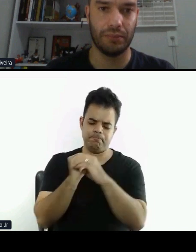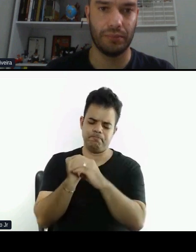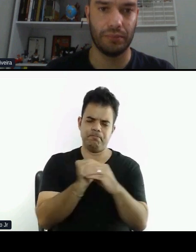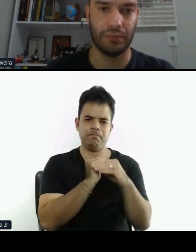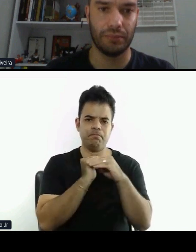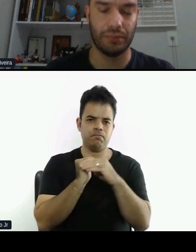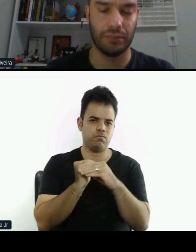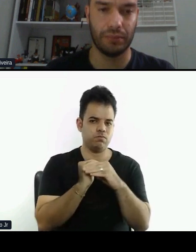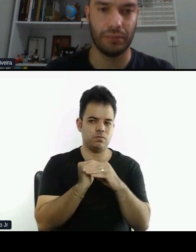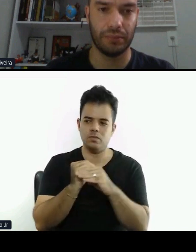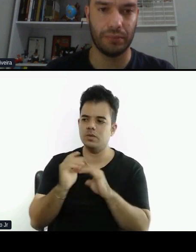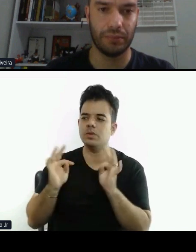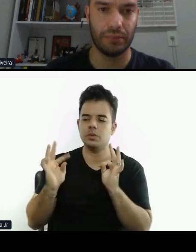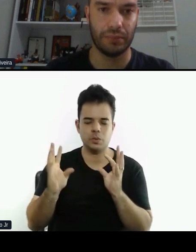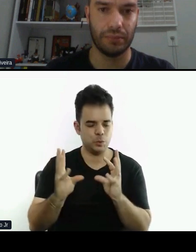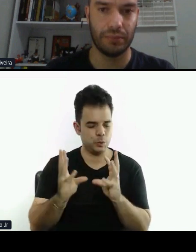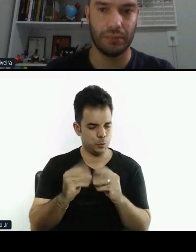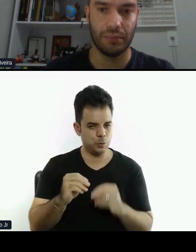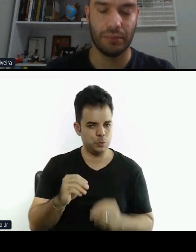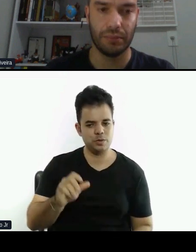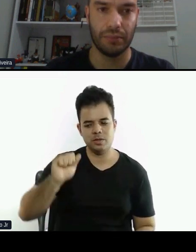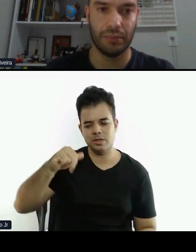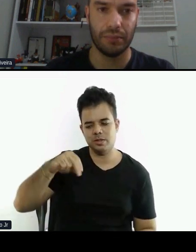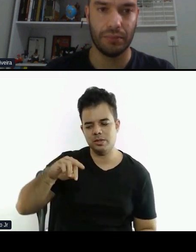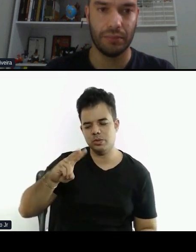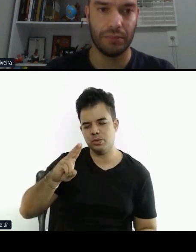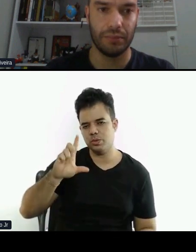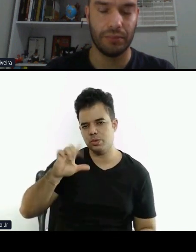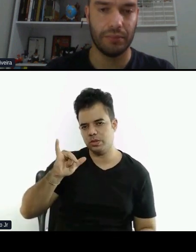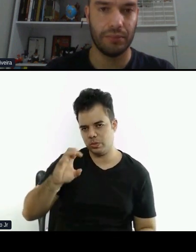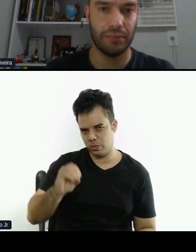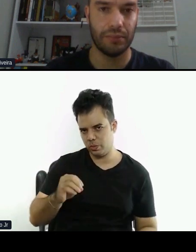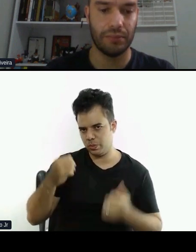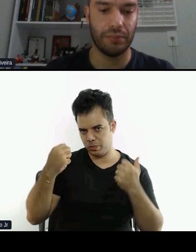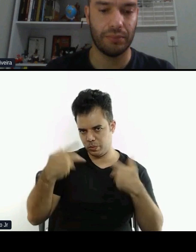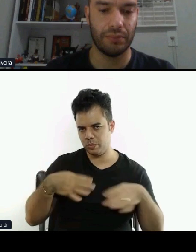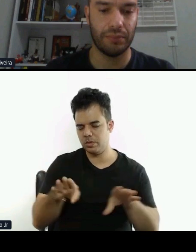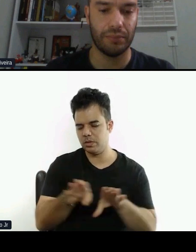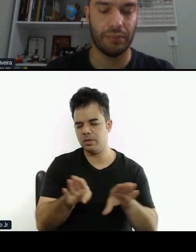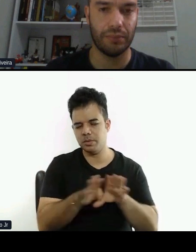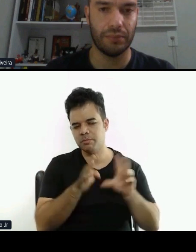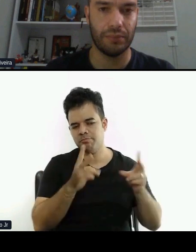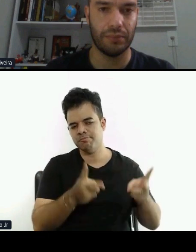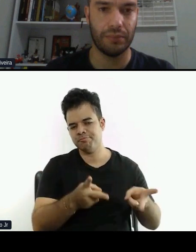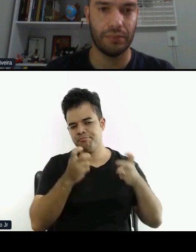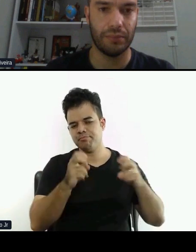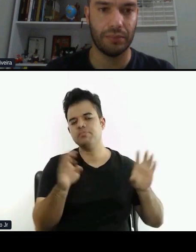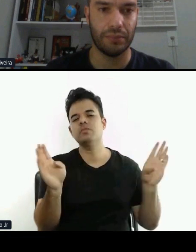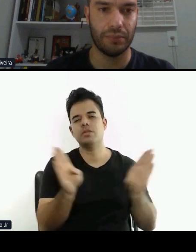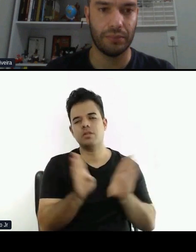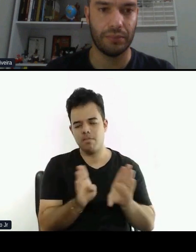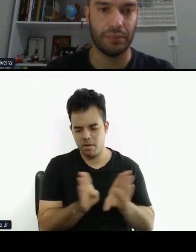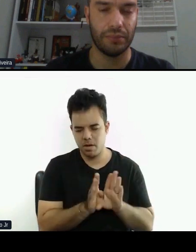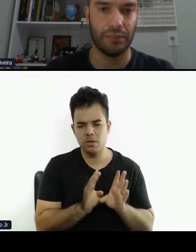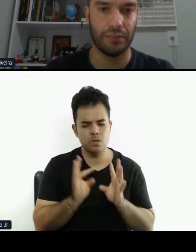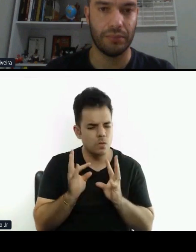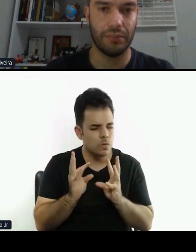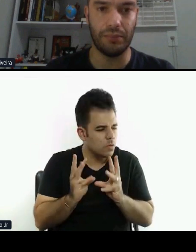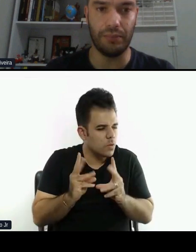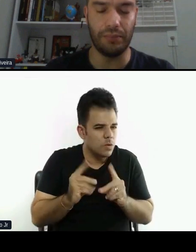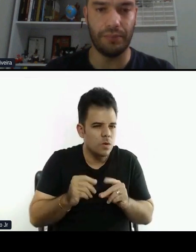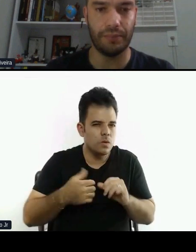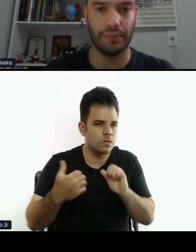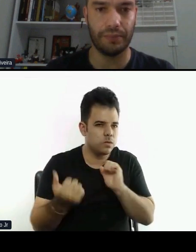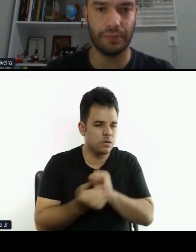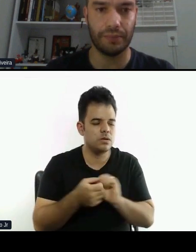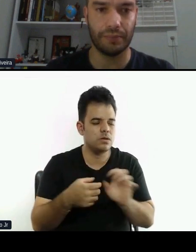palavras, né, que o Túlio trouxe também, o que eu enxergo também, né? E a gente ter isso como tudo junto, né? A gente até falou de